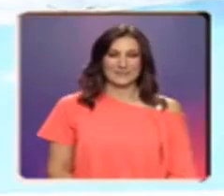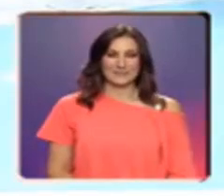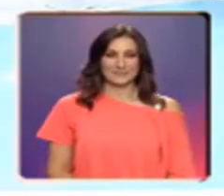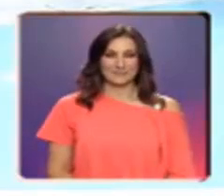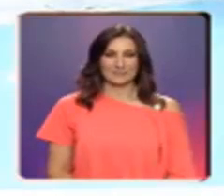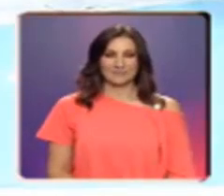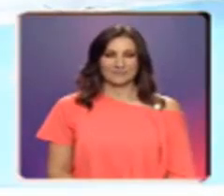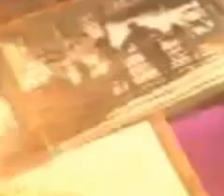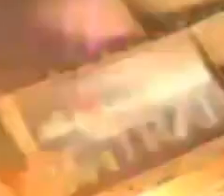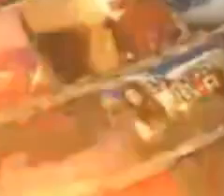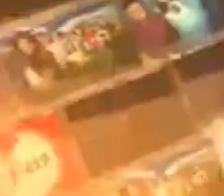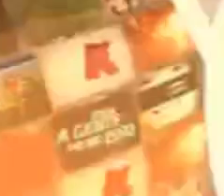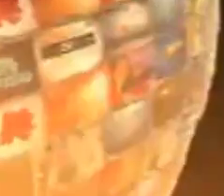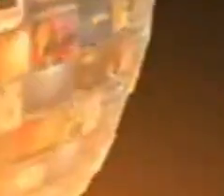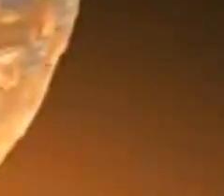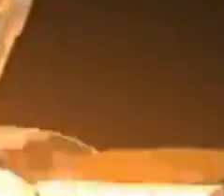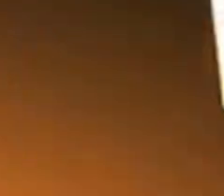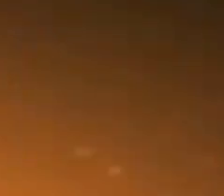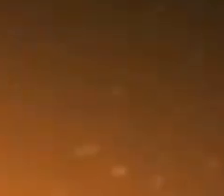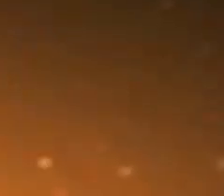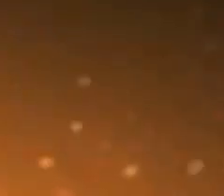Você tem que me ajudar aqui.